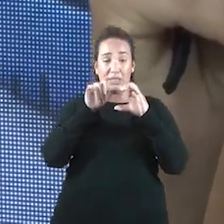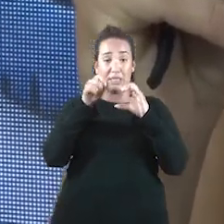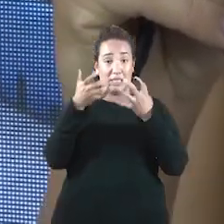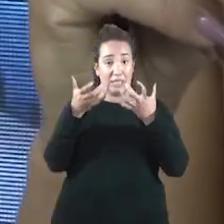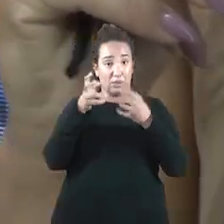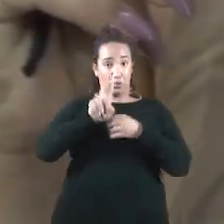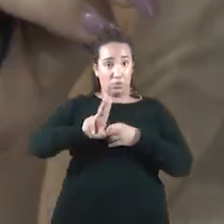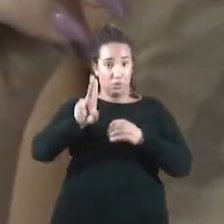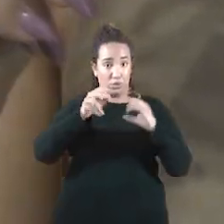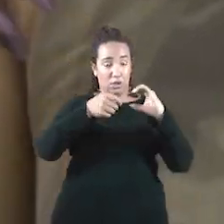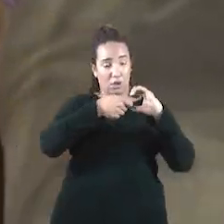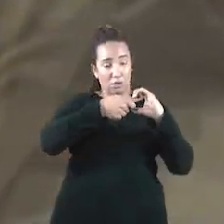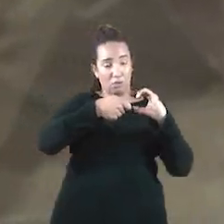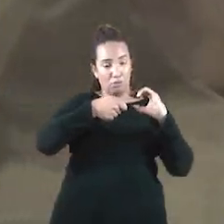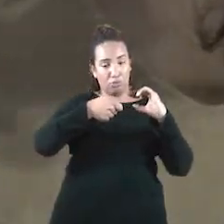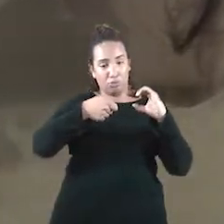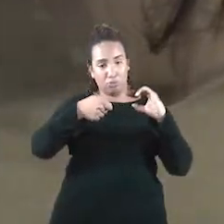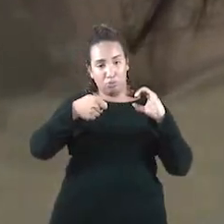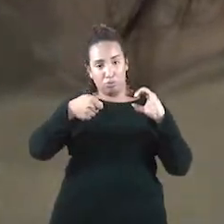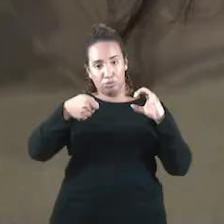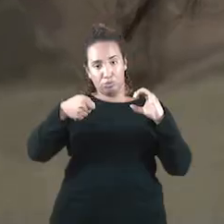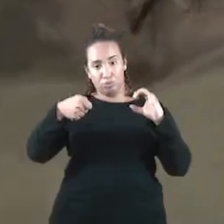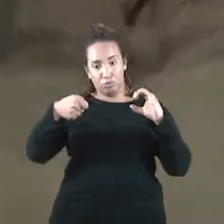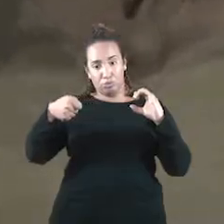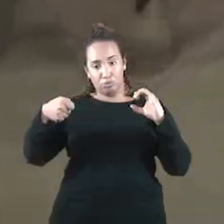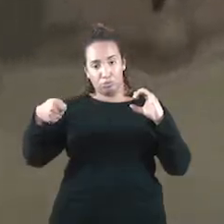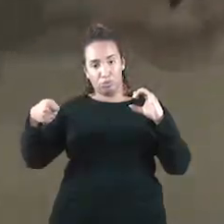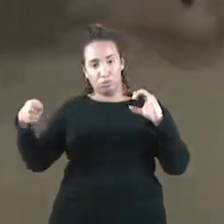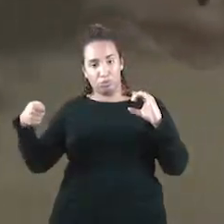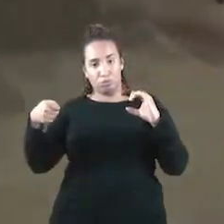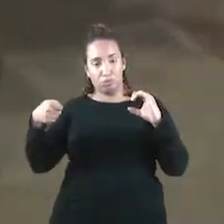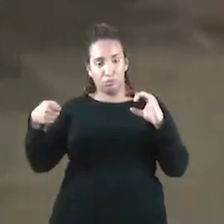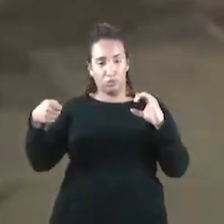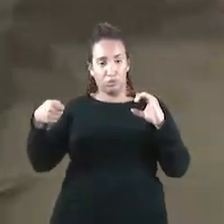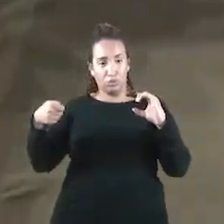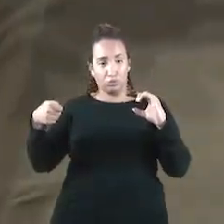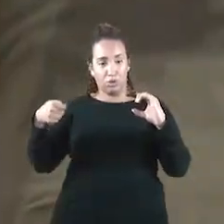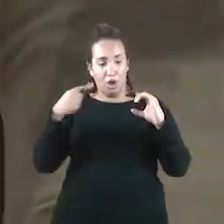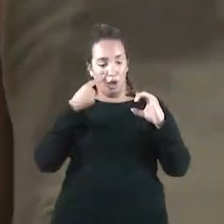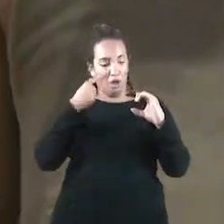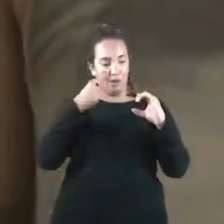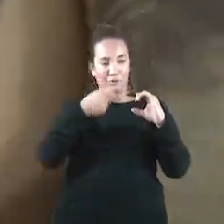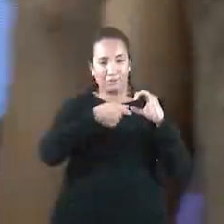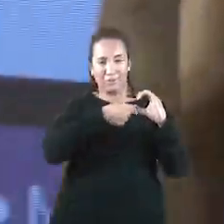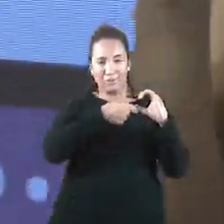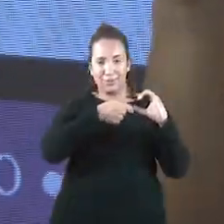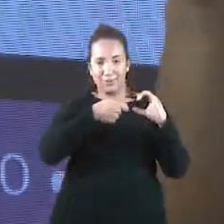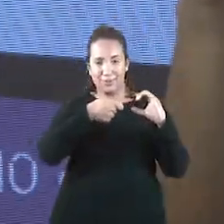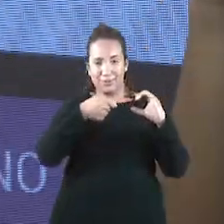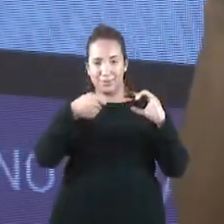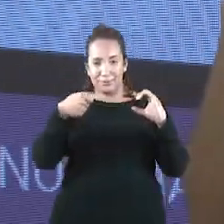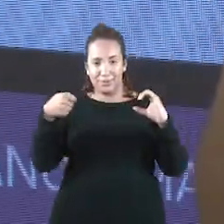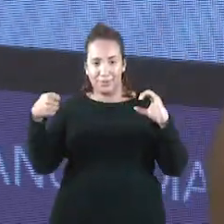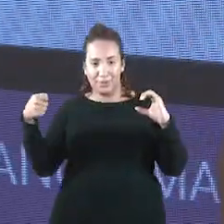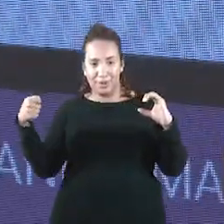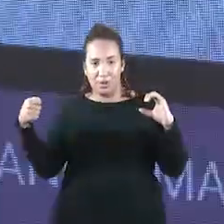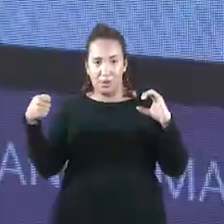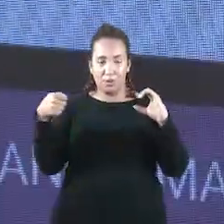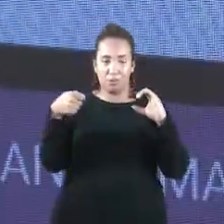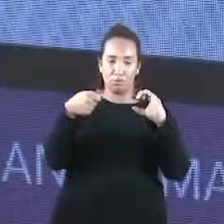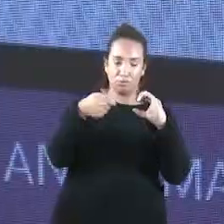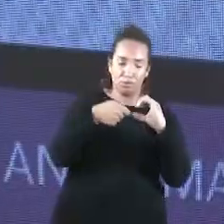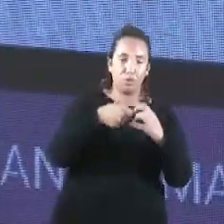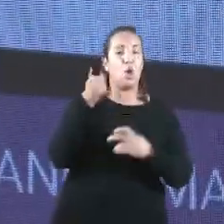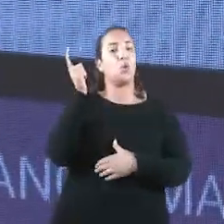nós vamos puxando. Quando vamos puxando, essa ponta da trena vai saindo e conseguimos medir o